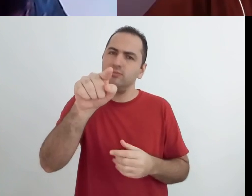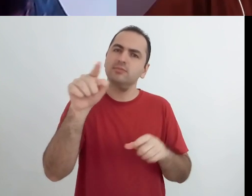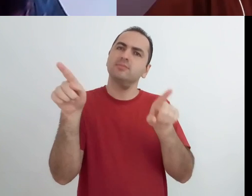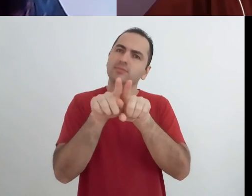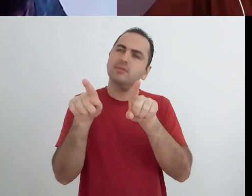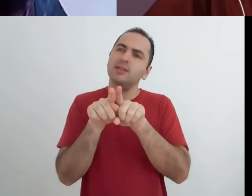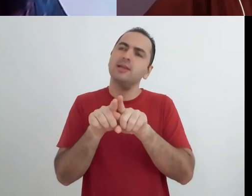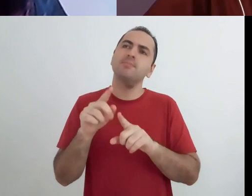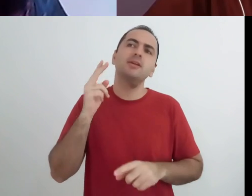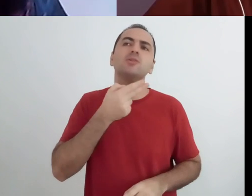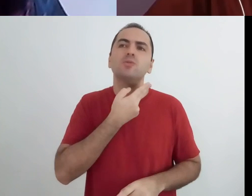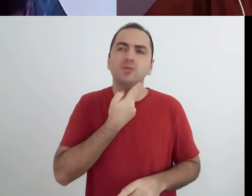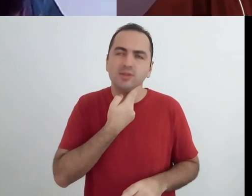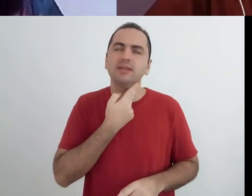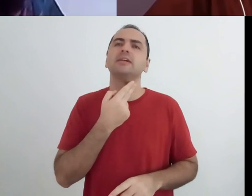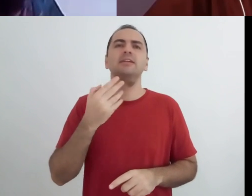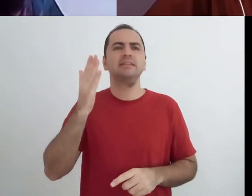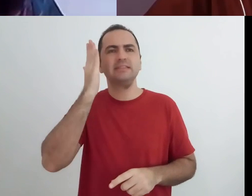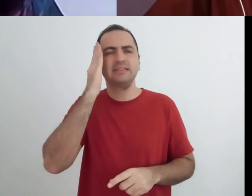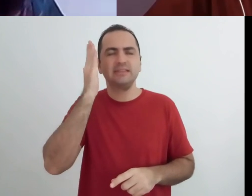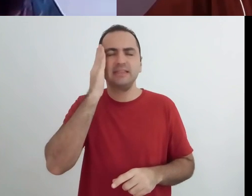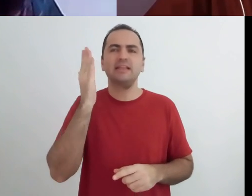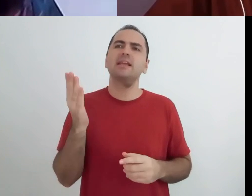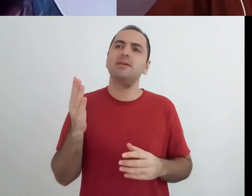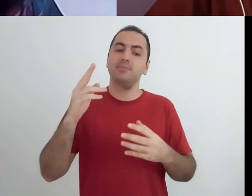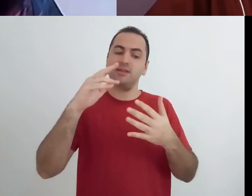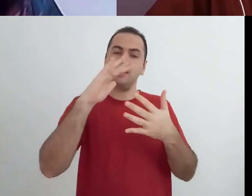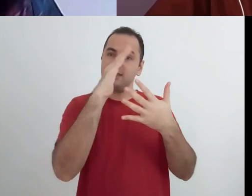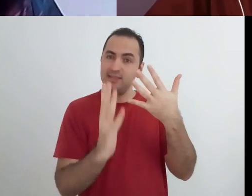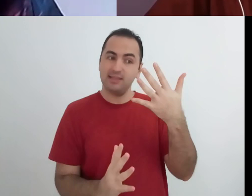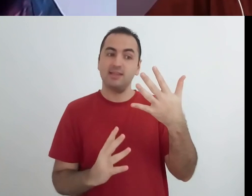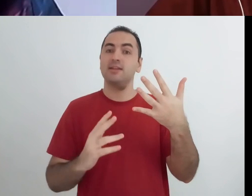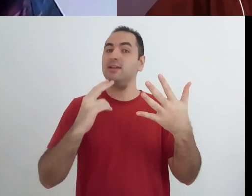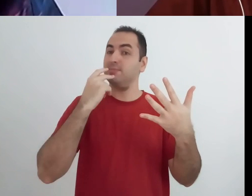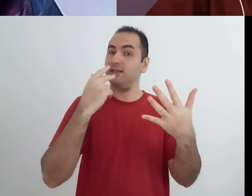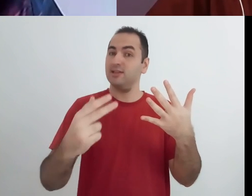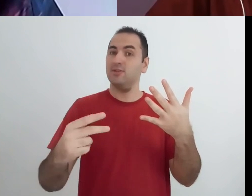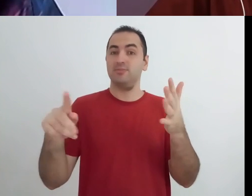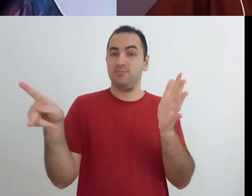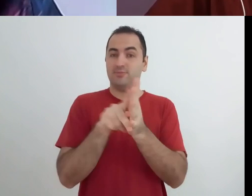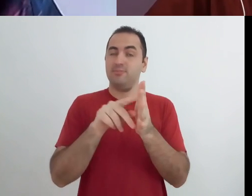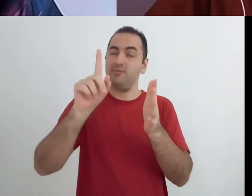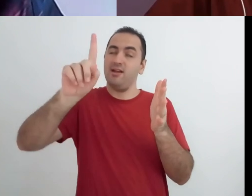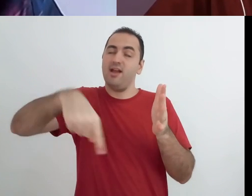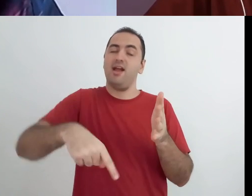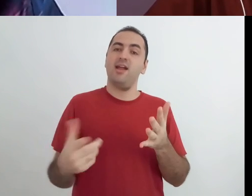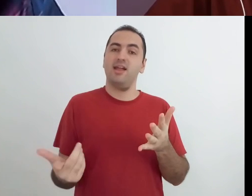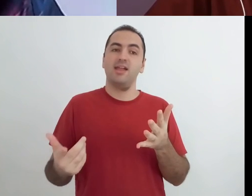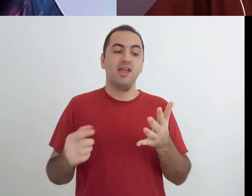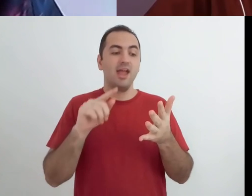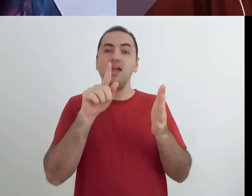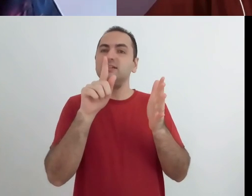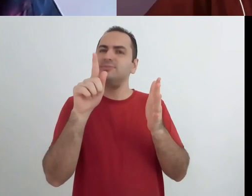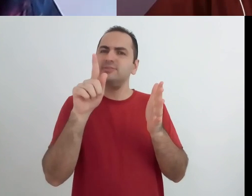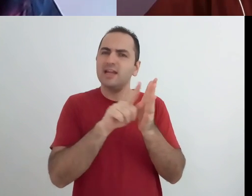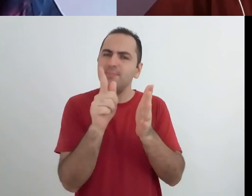sabe que a língua de sinais, ela é um idioma. A língua de sinais tem gramática, tem todas as suas regras, é um